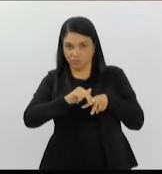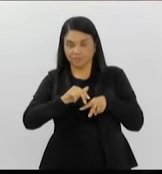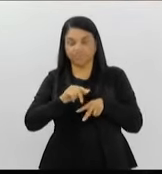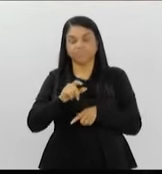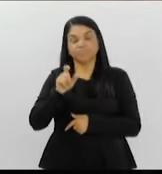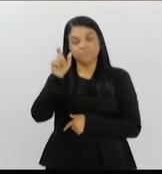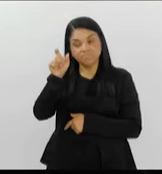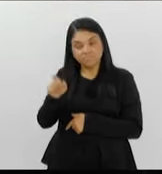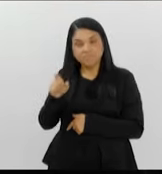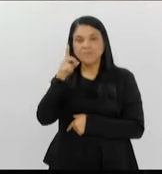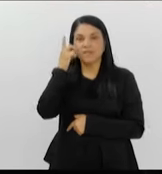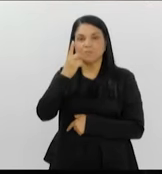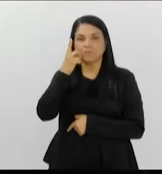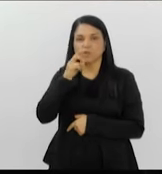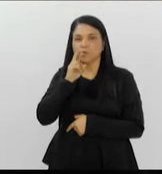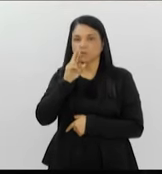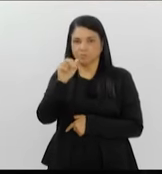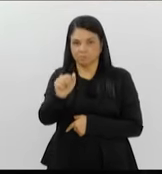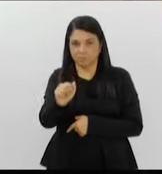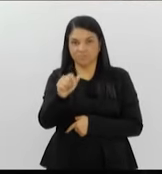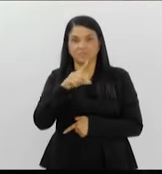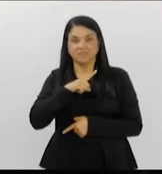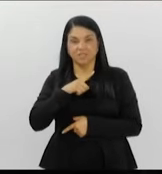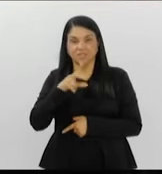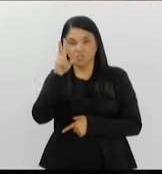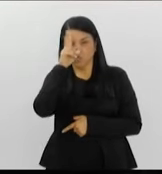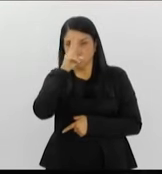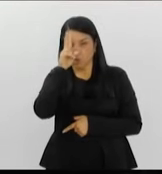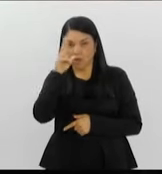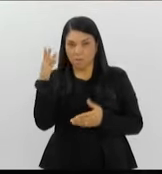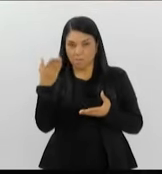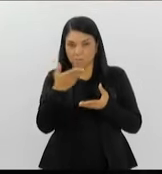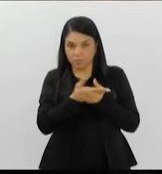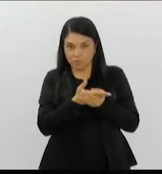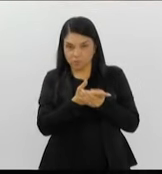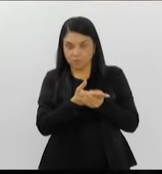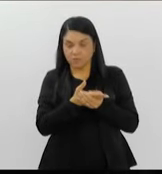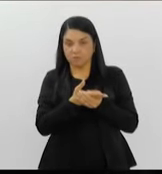deputado, ele tem um histórico muito grande